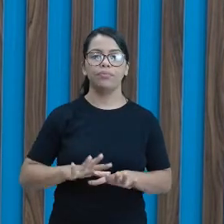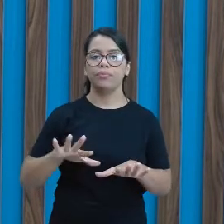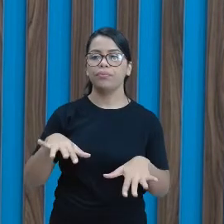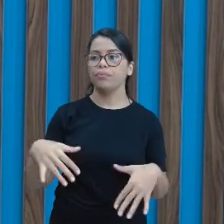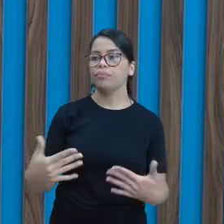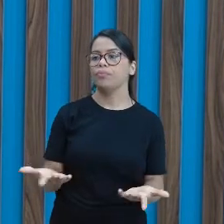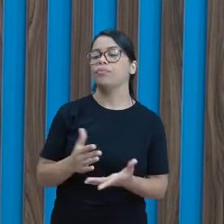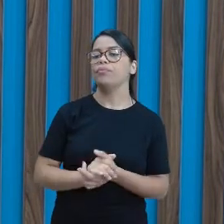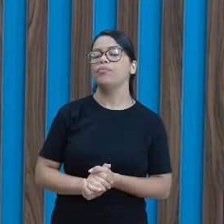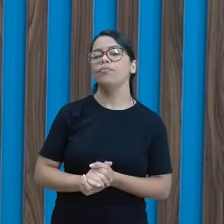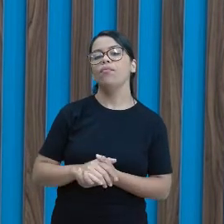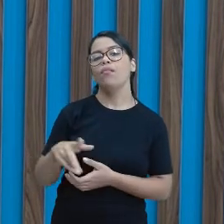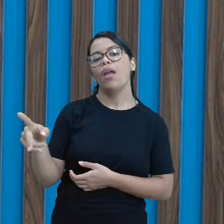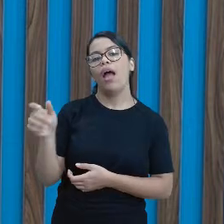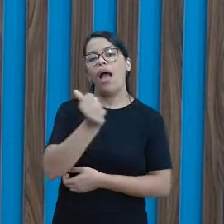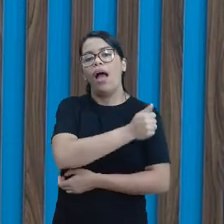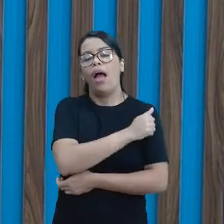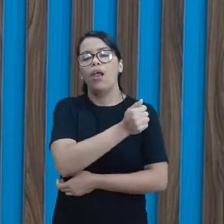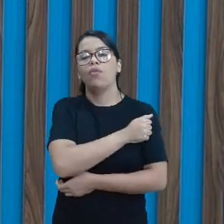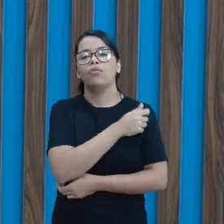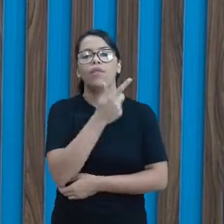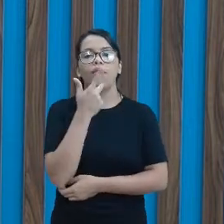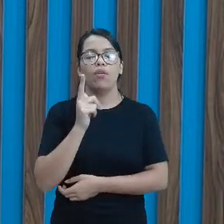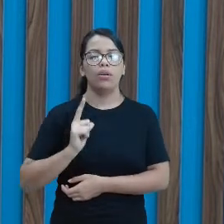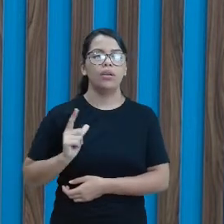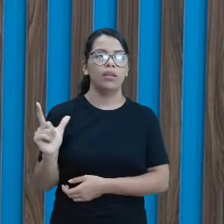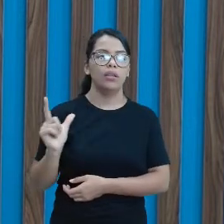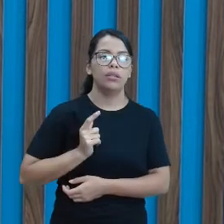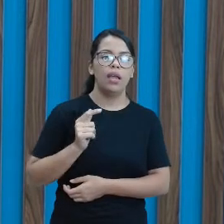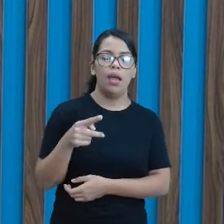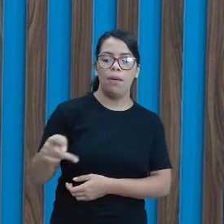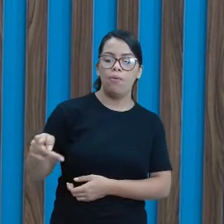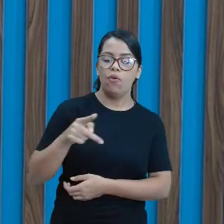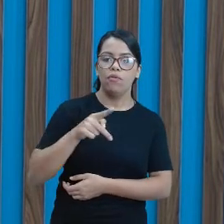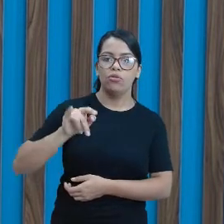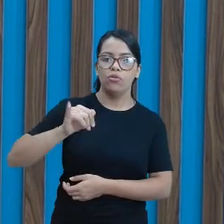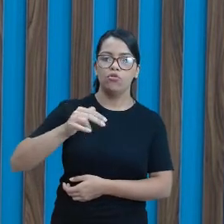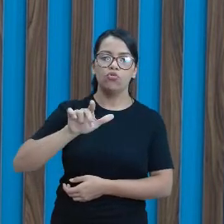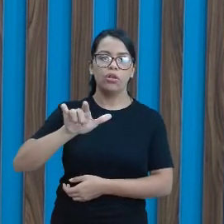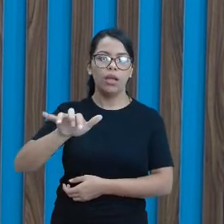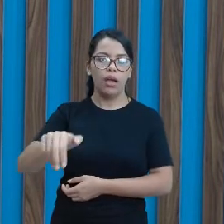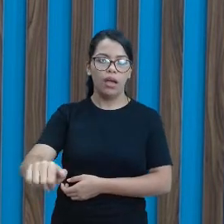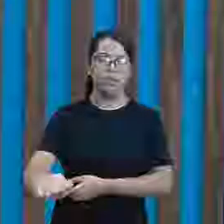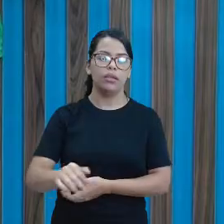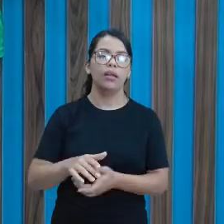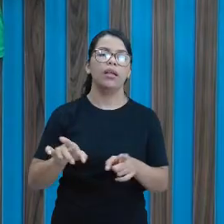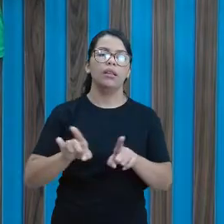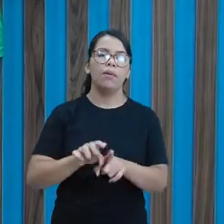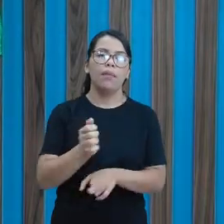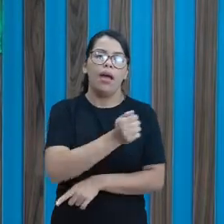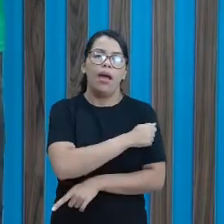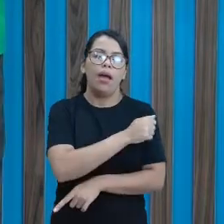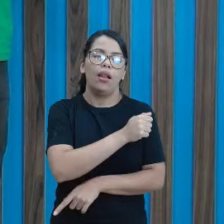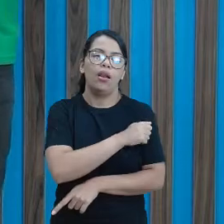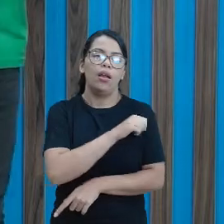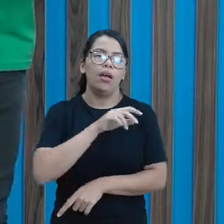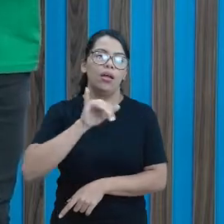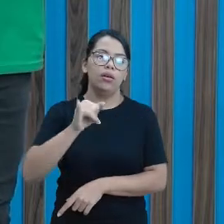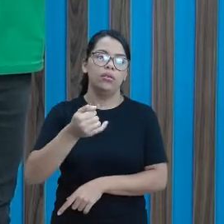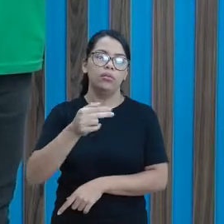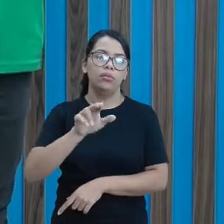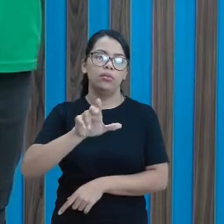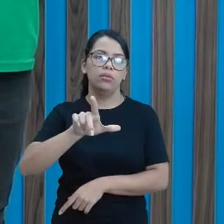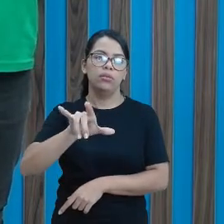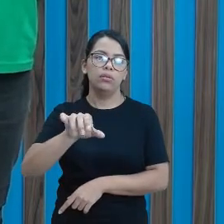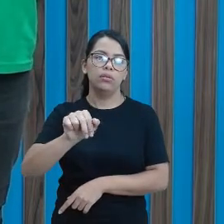com a diretora Juliana. Também temos aqui o bom dia do Anthony e do Gabriel. Juliana, a diretora? Juliana, Isso. um